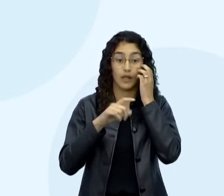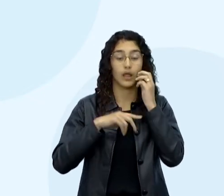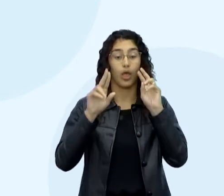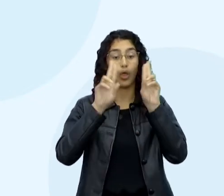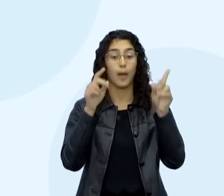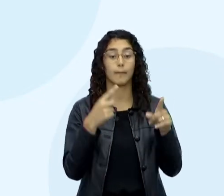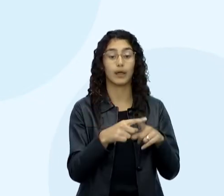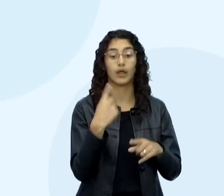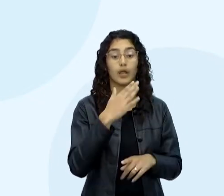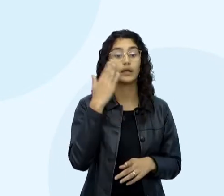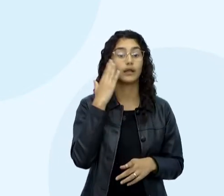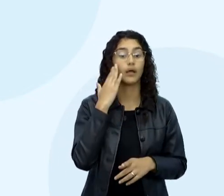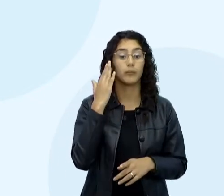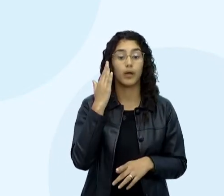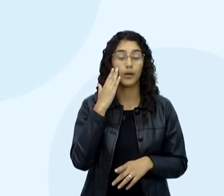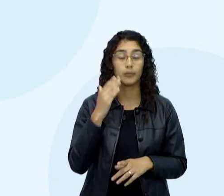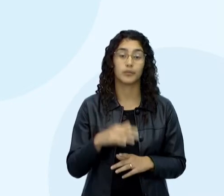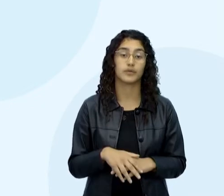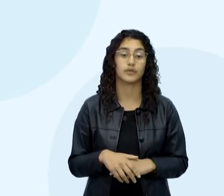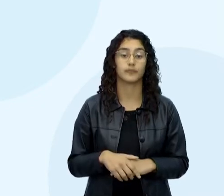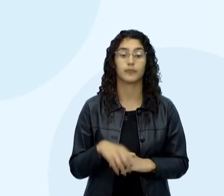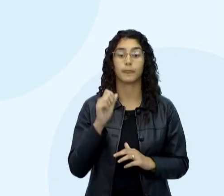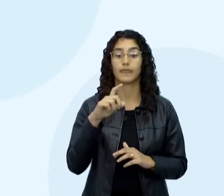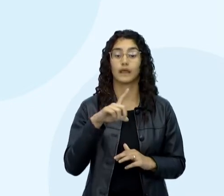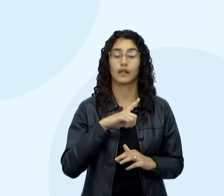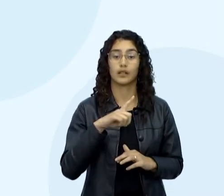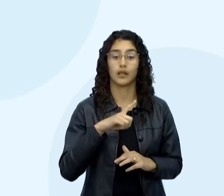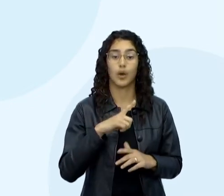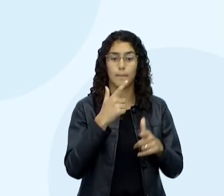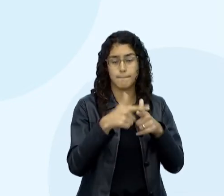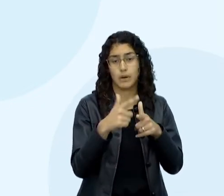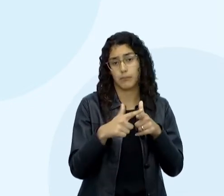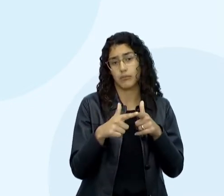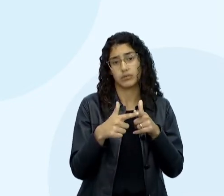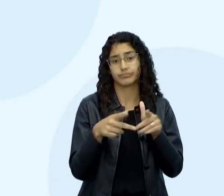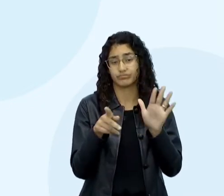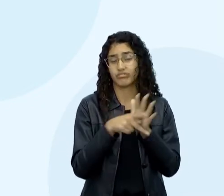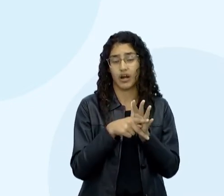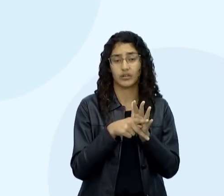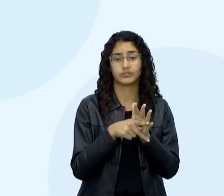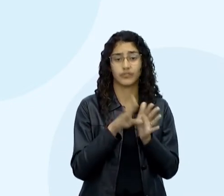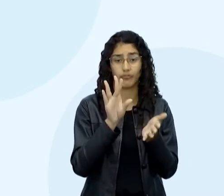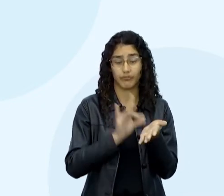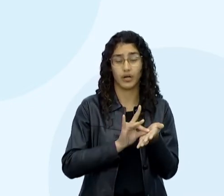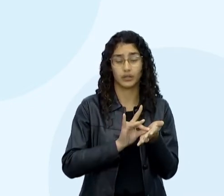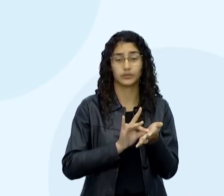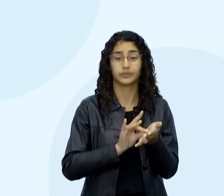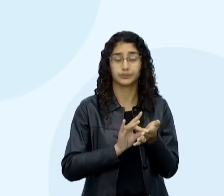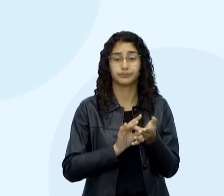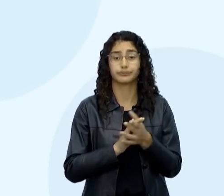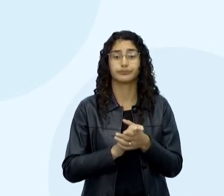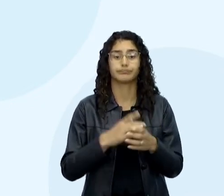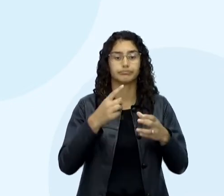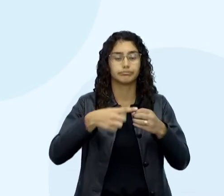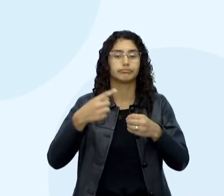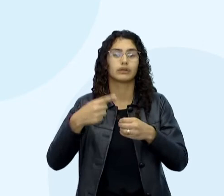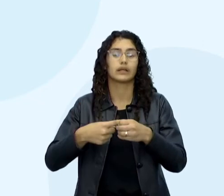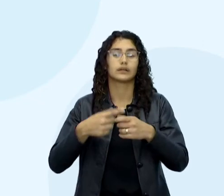porque a gente sabe que existe um problema estrutural, né, nas grandes cidades. Então,